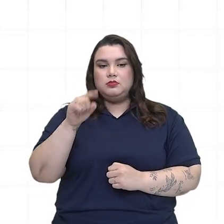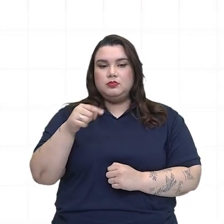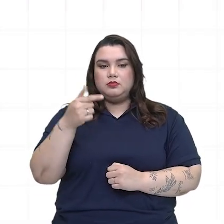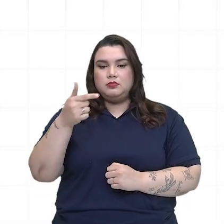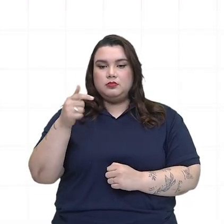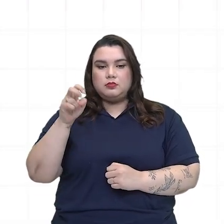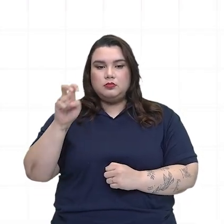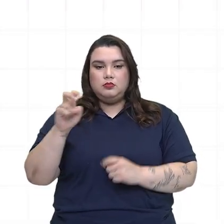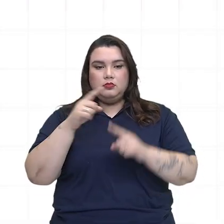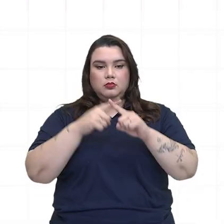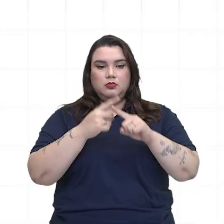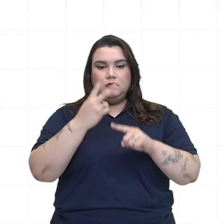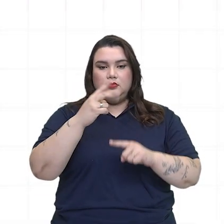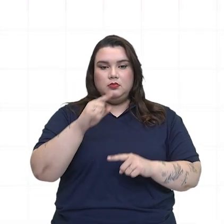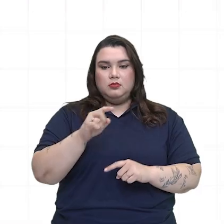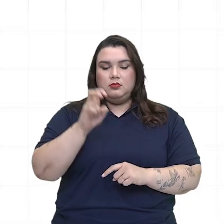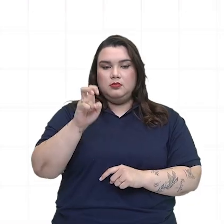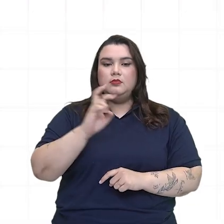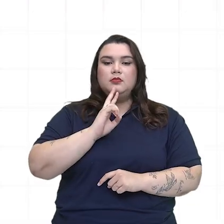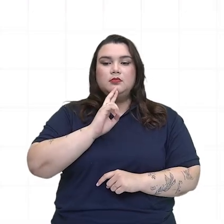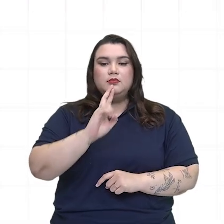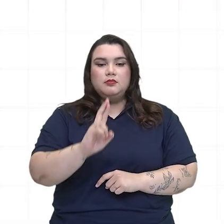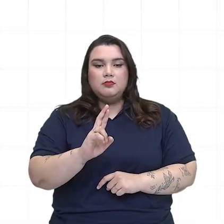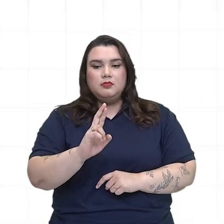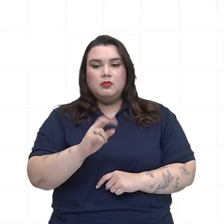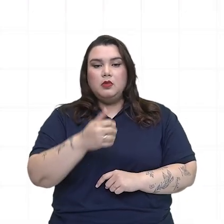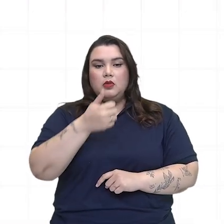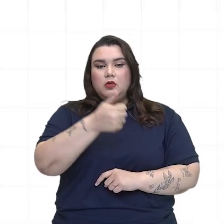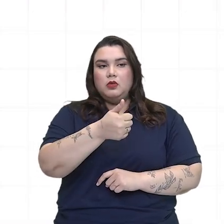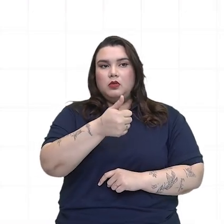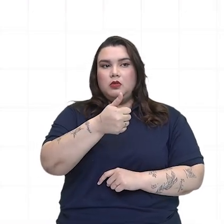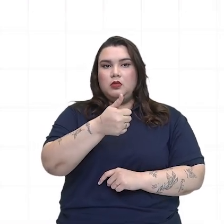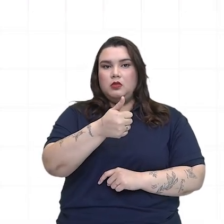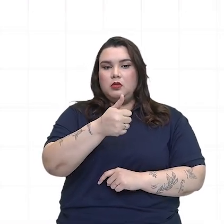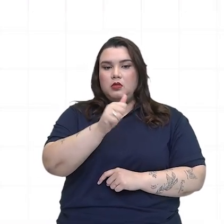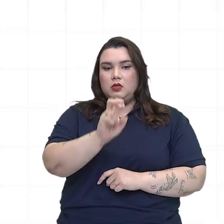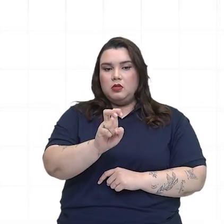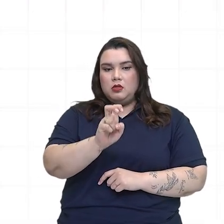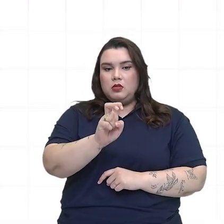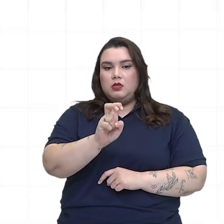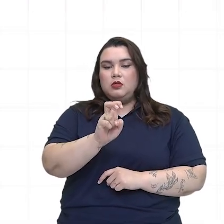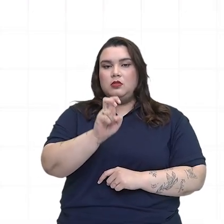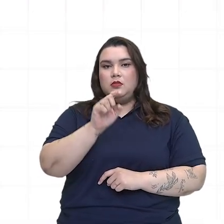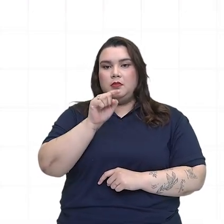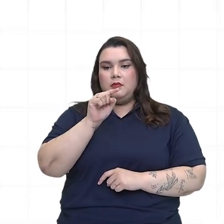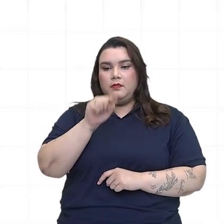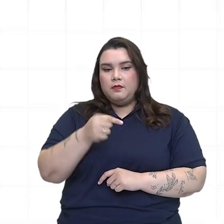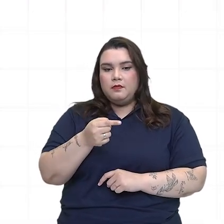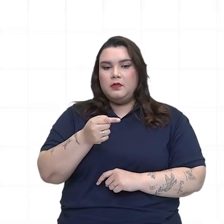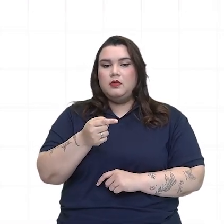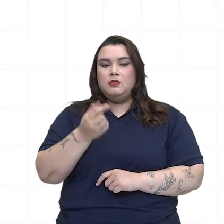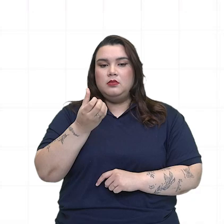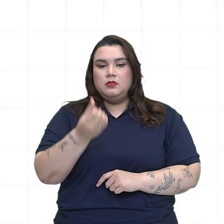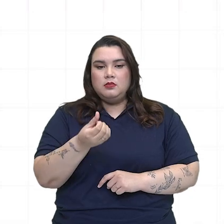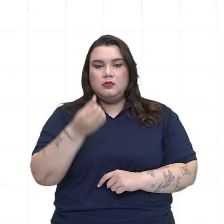6,25 por 2,5, quanto que nós encontramos? Nós encontramos o